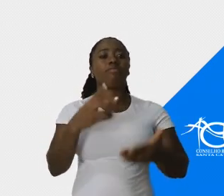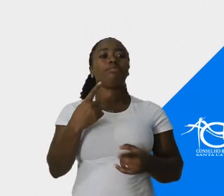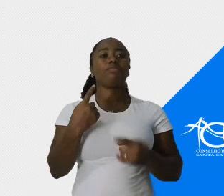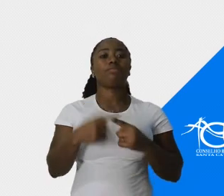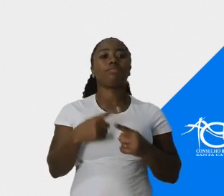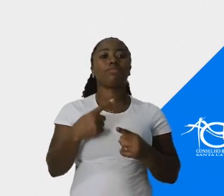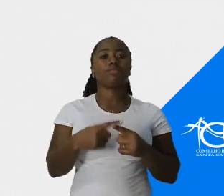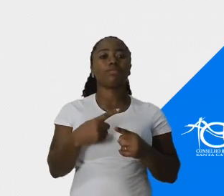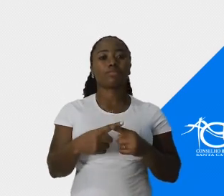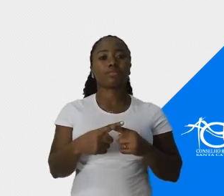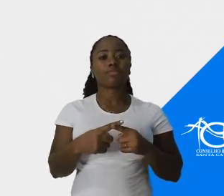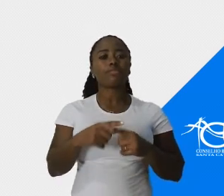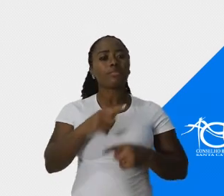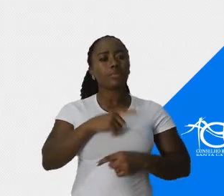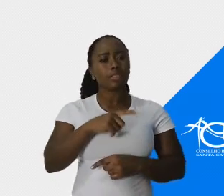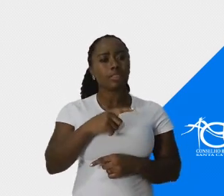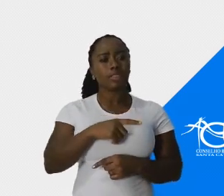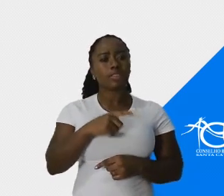grande critério